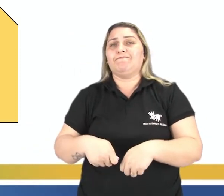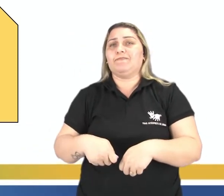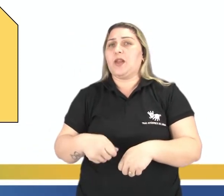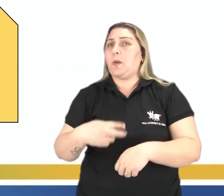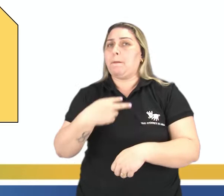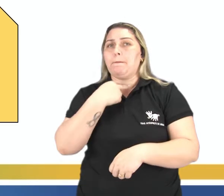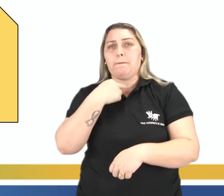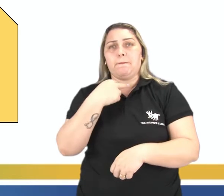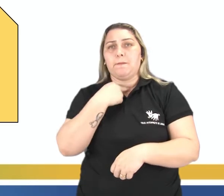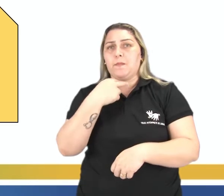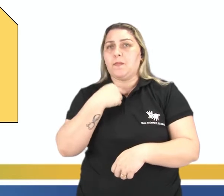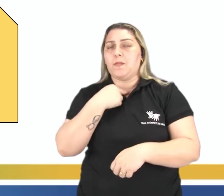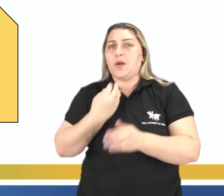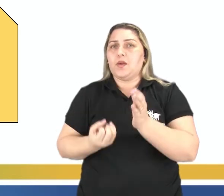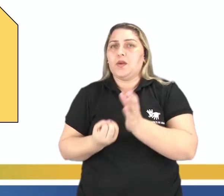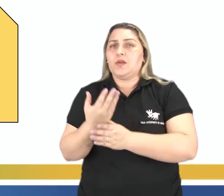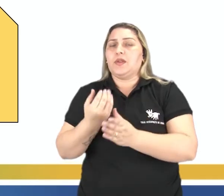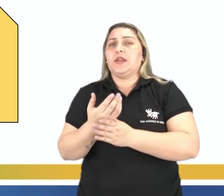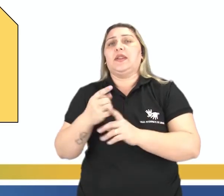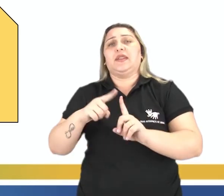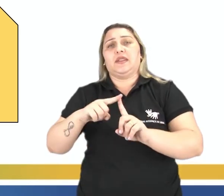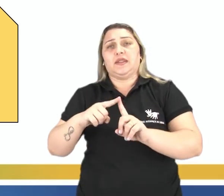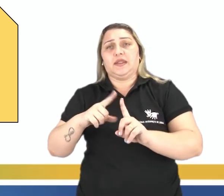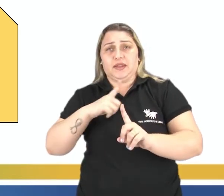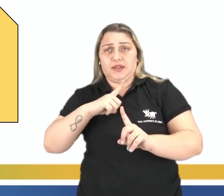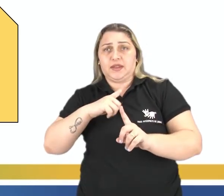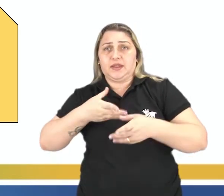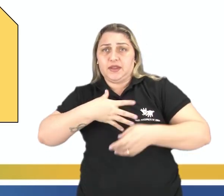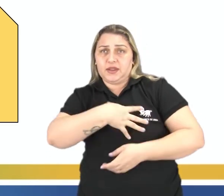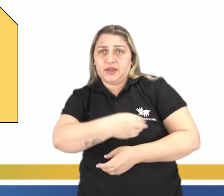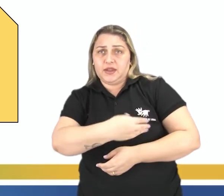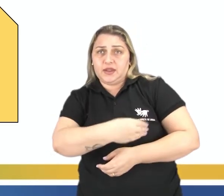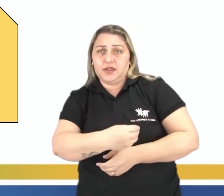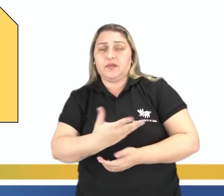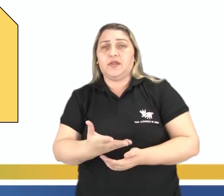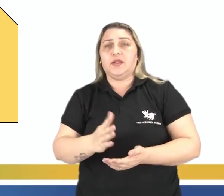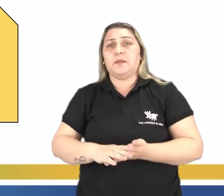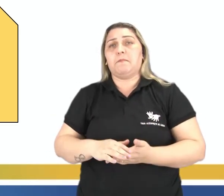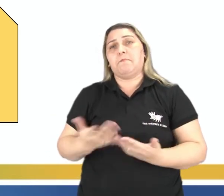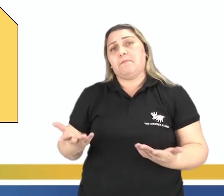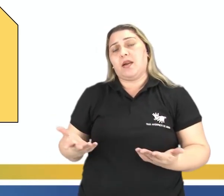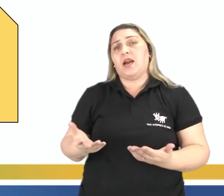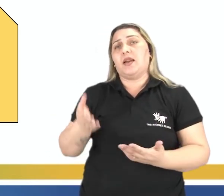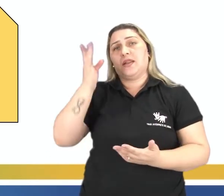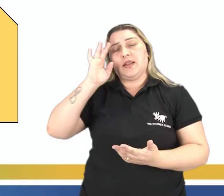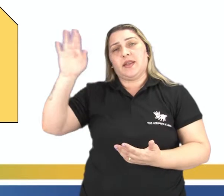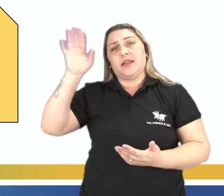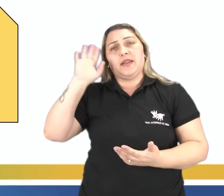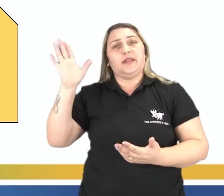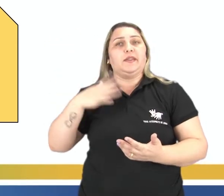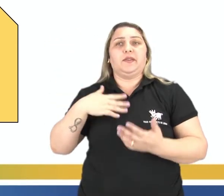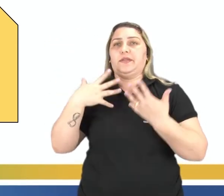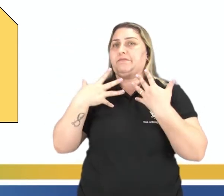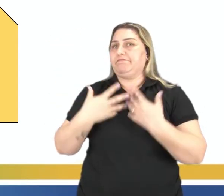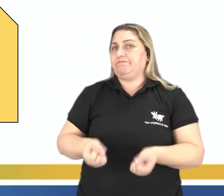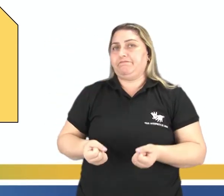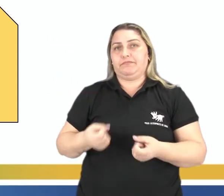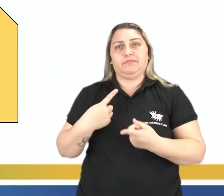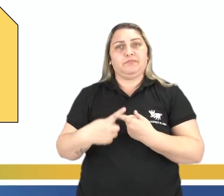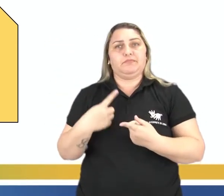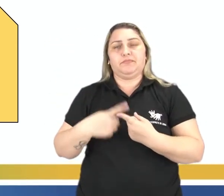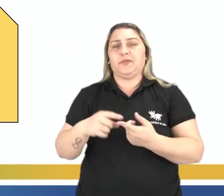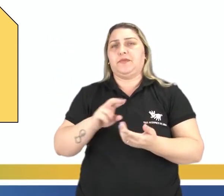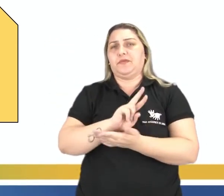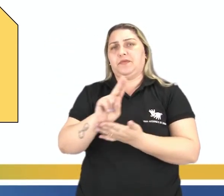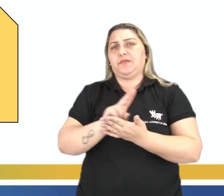não poderiam reproduzir, eles não poderiam ter filhos, né? Óbvio que essa teoria ela recebeu muitas críticas sobre